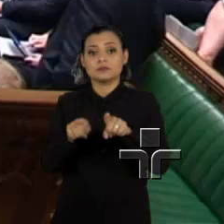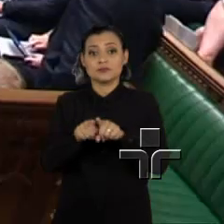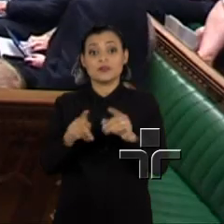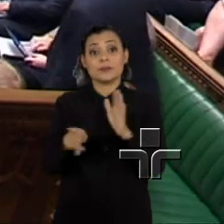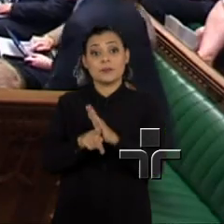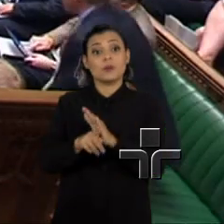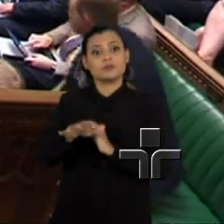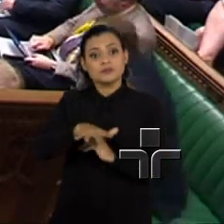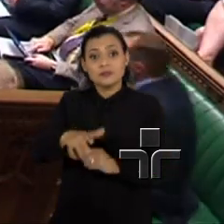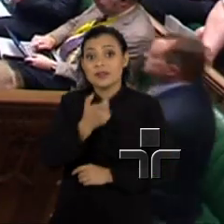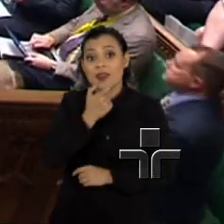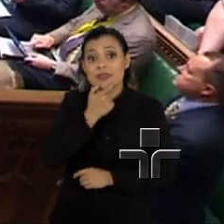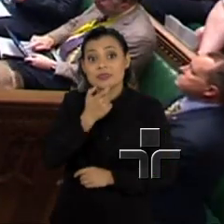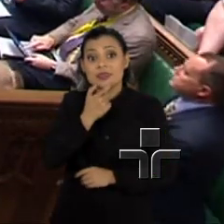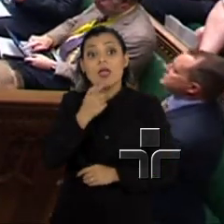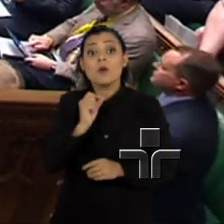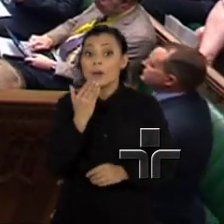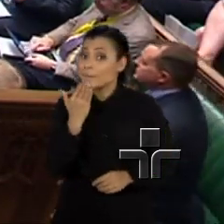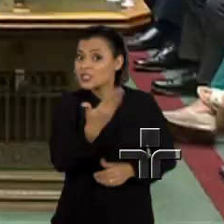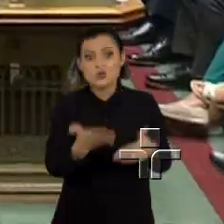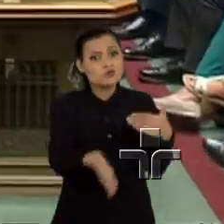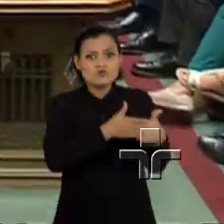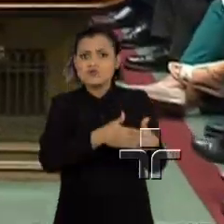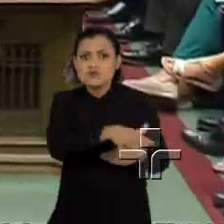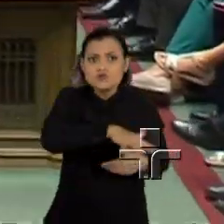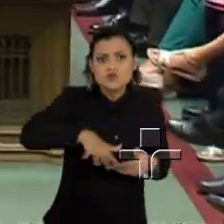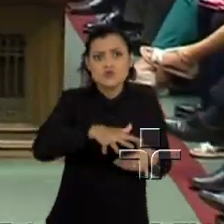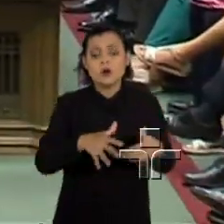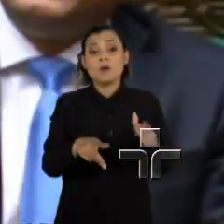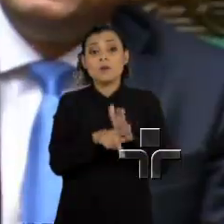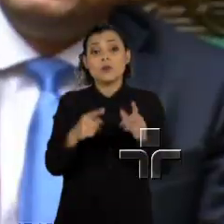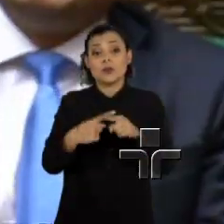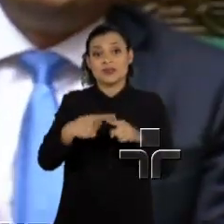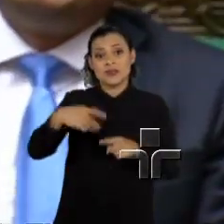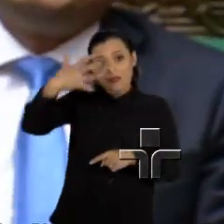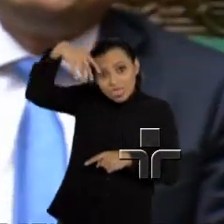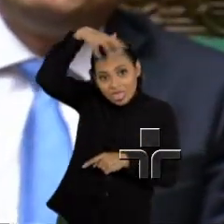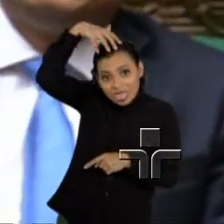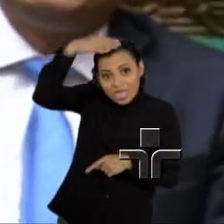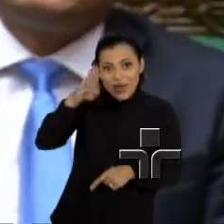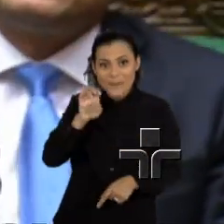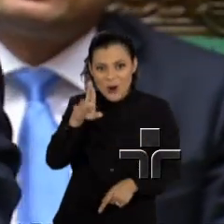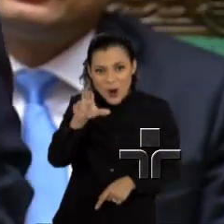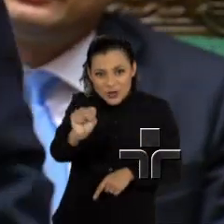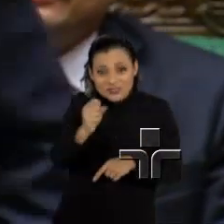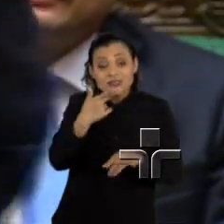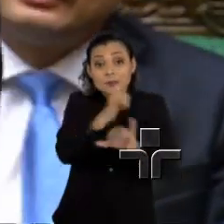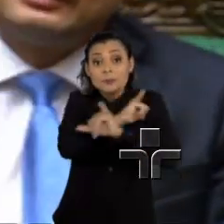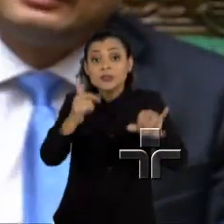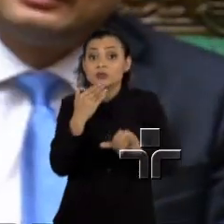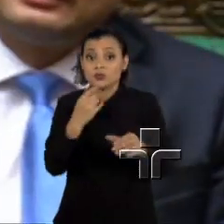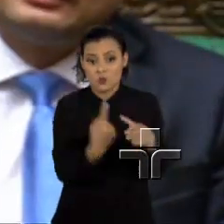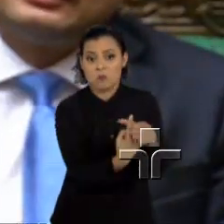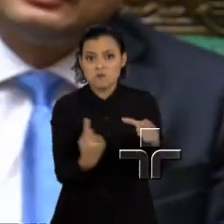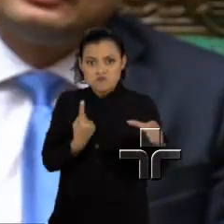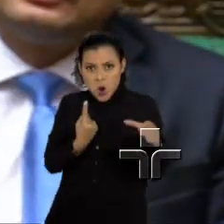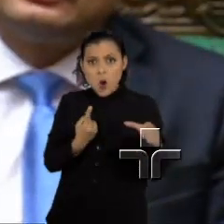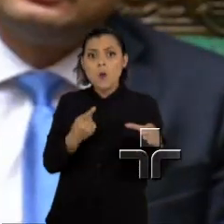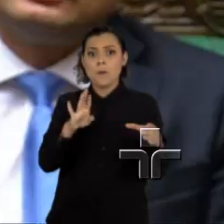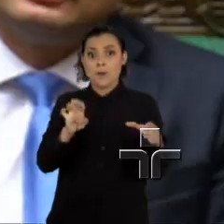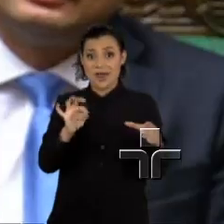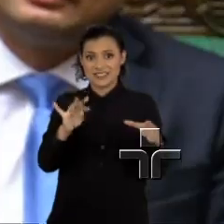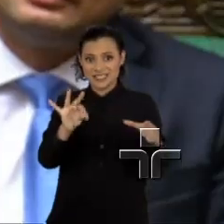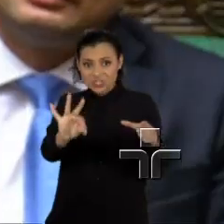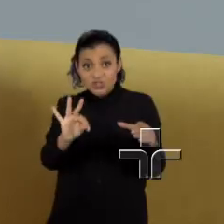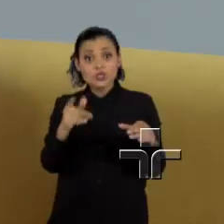é fechado pela rainha a pedido do primeiro-ministro Boris Johnson, que ameaça aprovar a saída do Reino Unido do bloco europeu sem